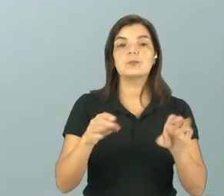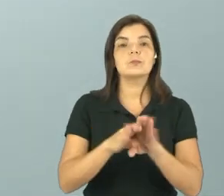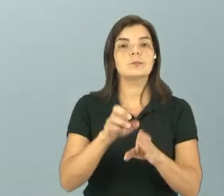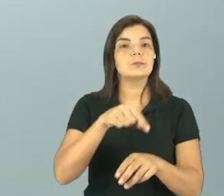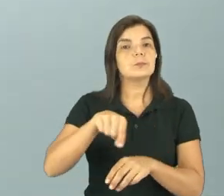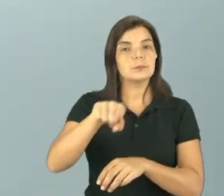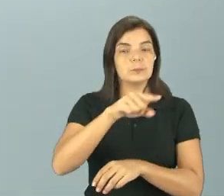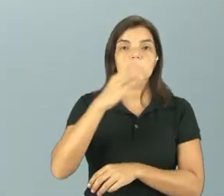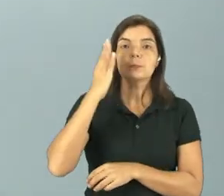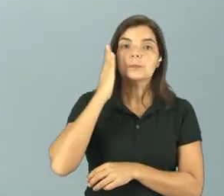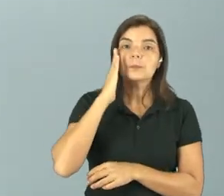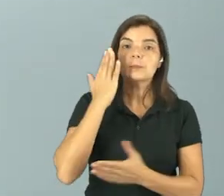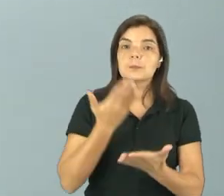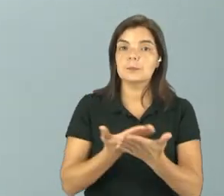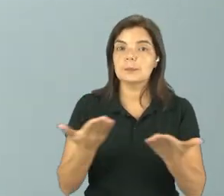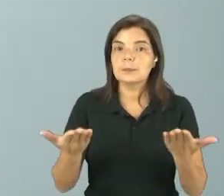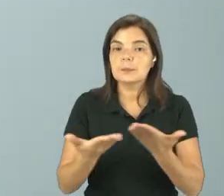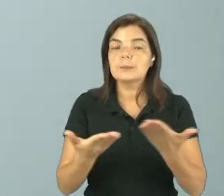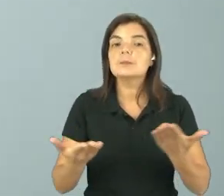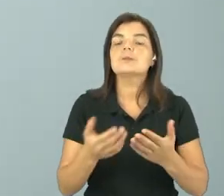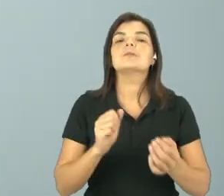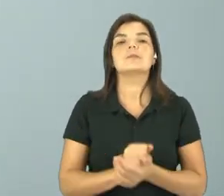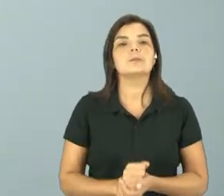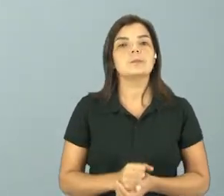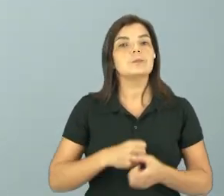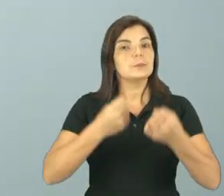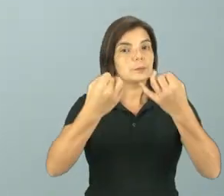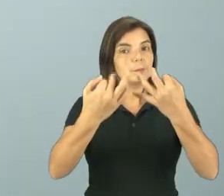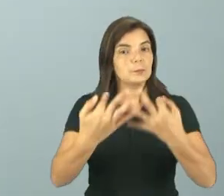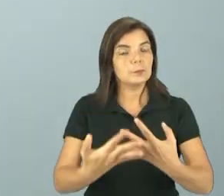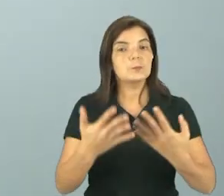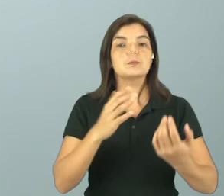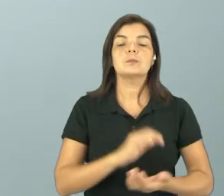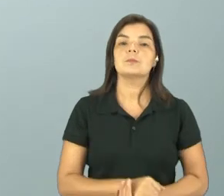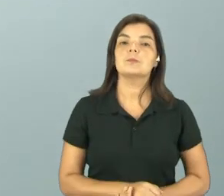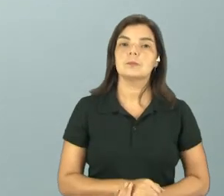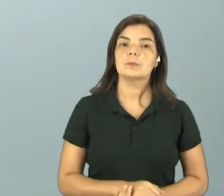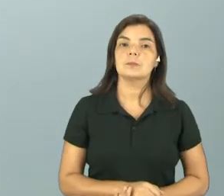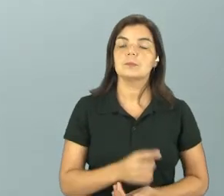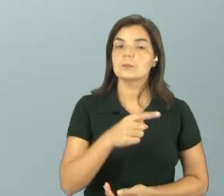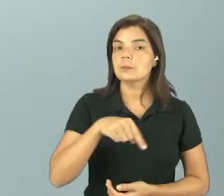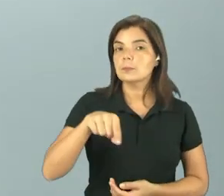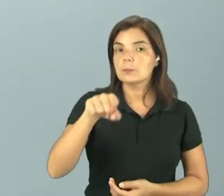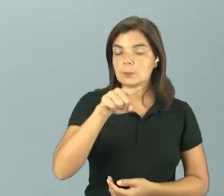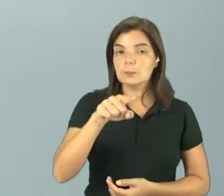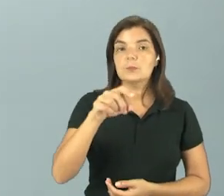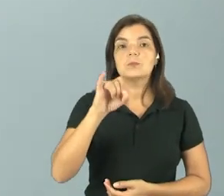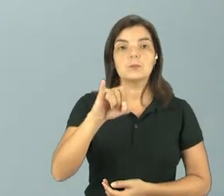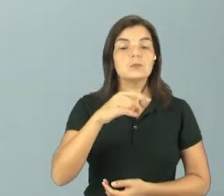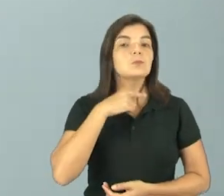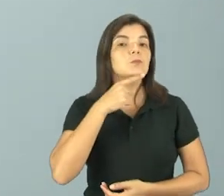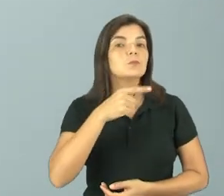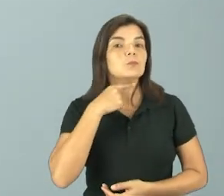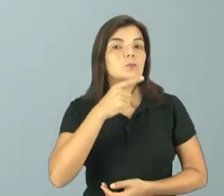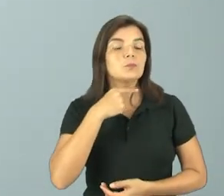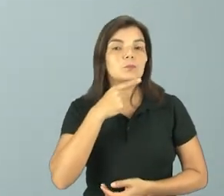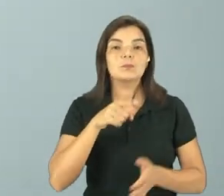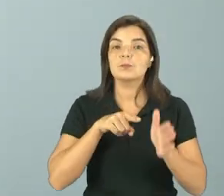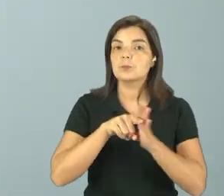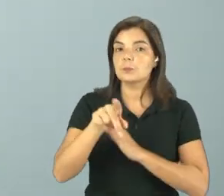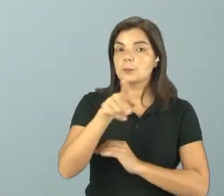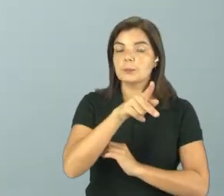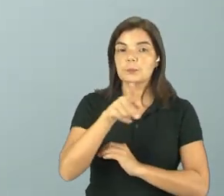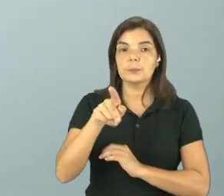que vocês tenham entendido a nossa aula de hoje, que ela tenha sido explicativa, que vocês, se vocês tiverem alguma dúvida, pode perguntar para